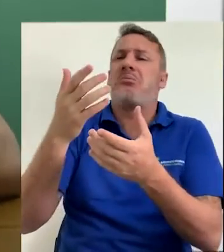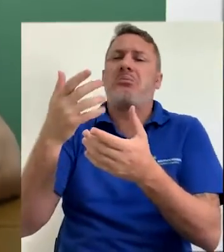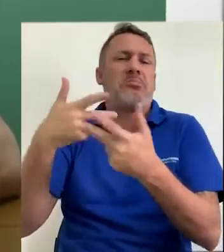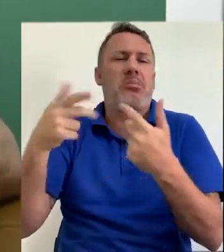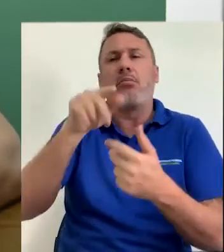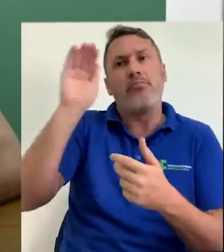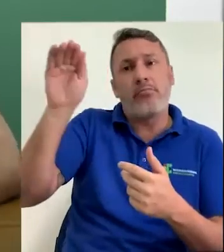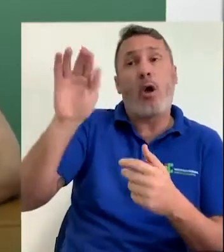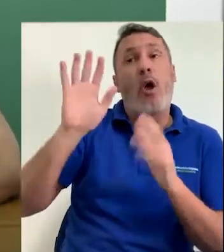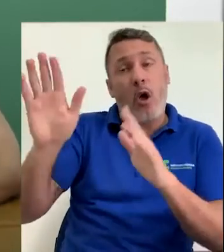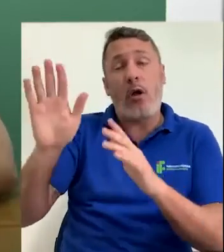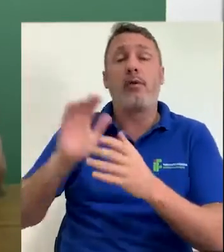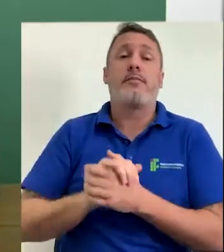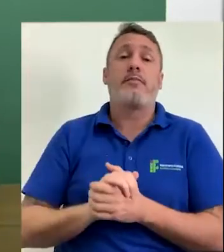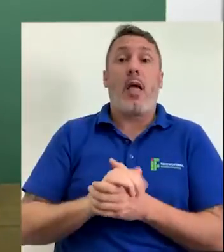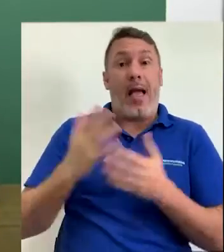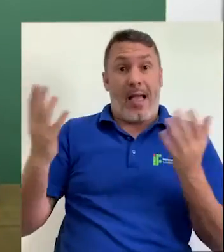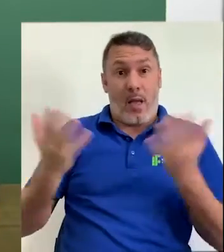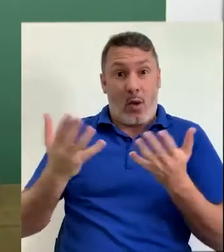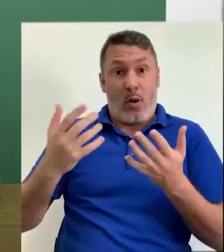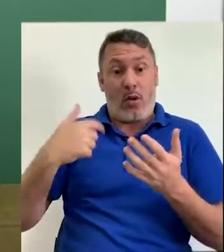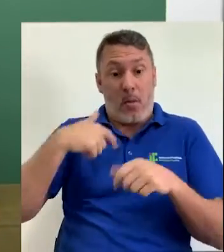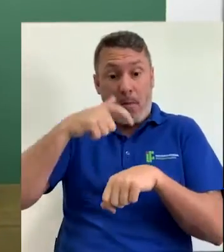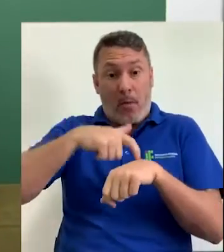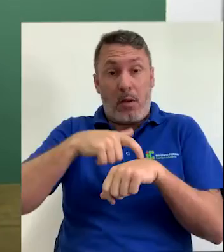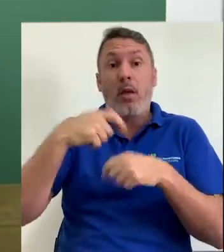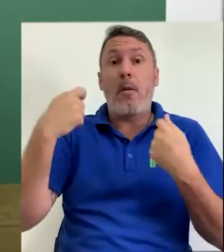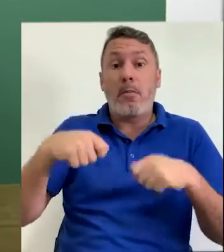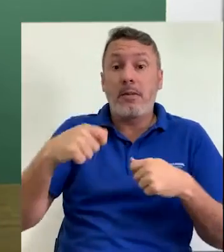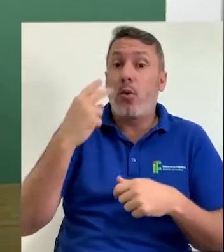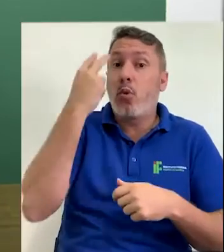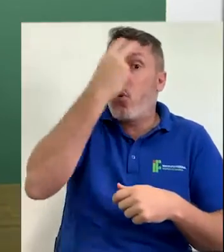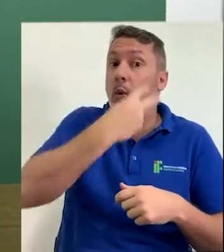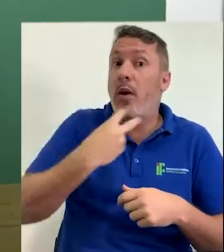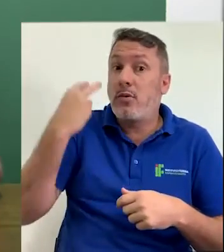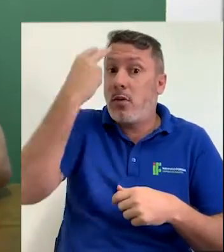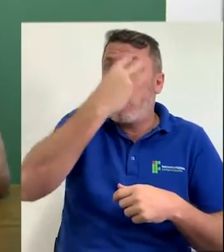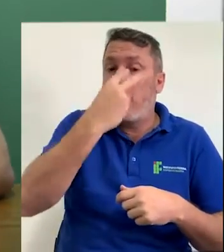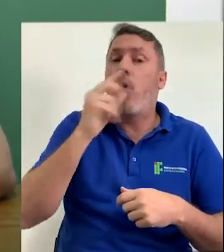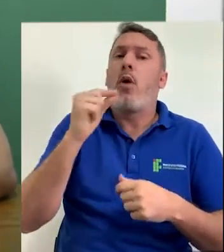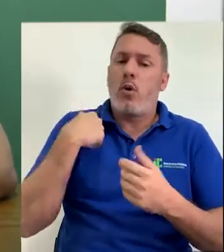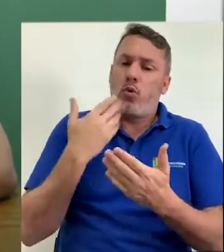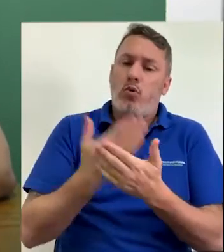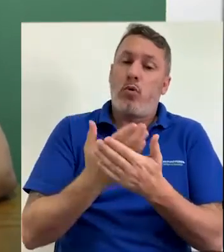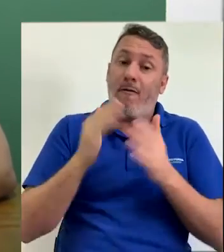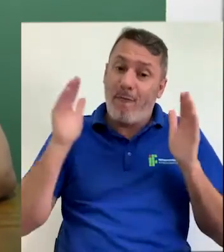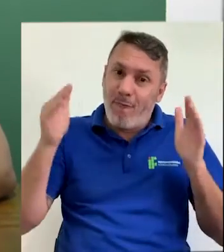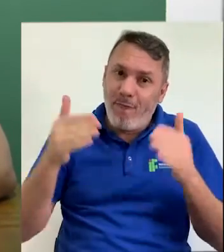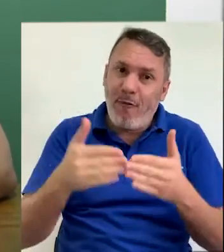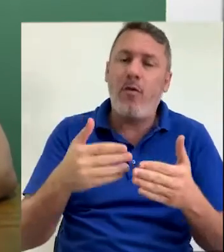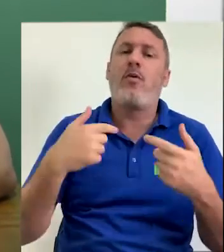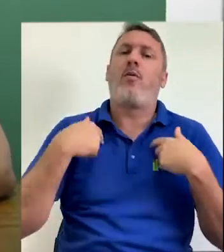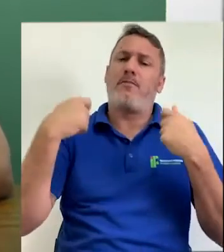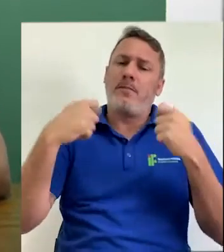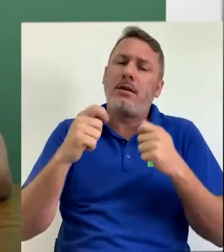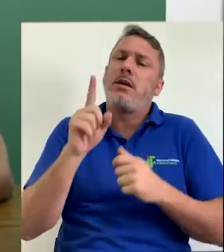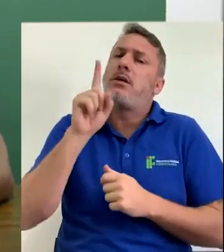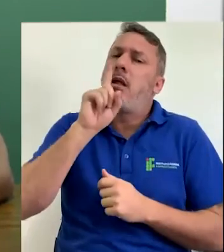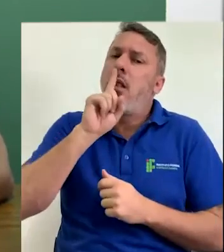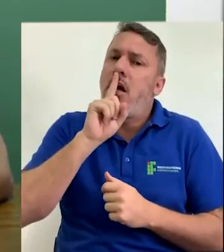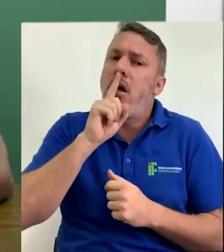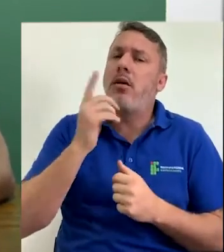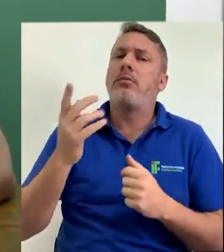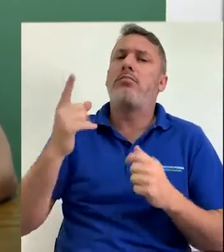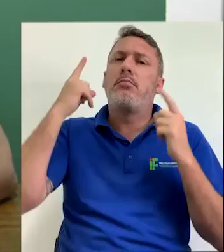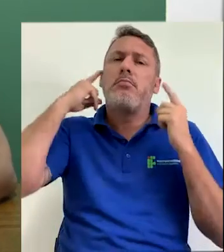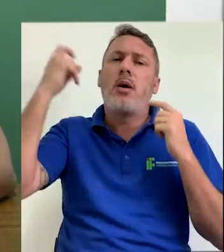esposa, e fala: olha, eu agora, durante 2 horas, eu vou estudar. Eu preciso um pouco de